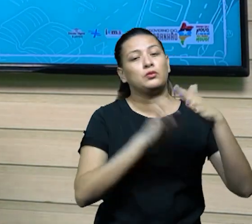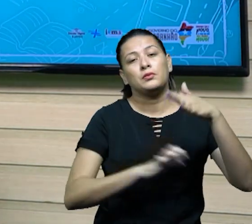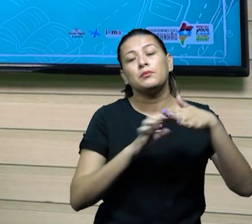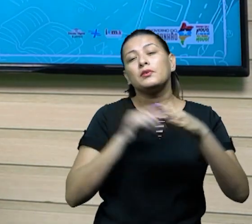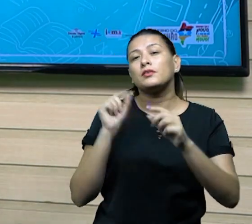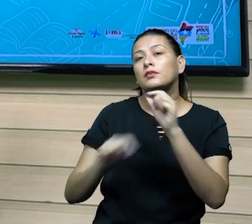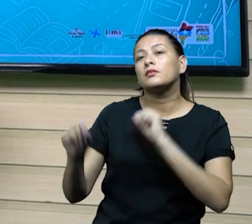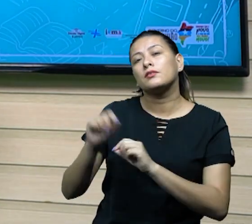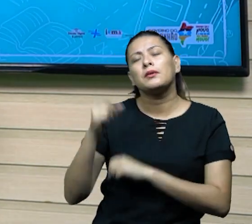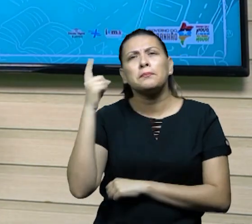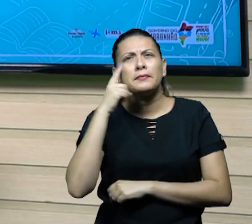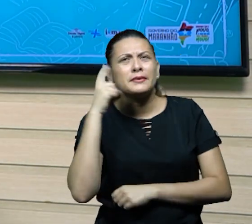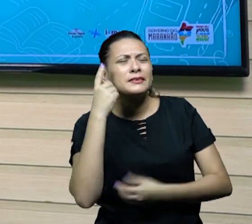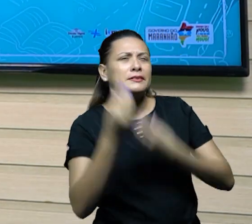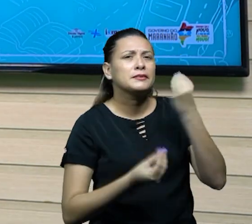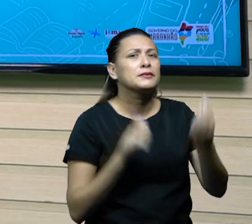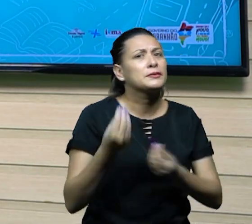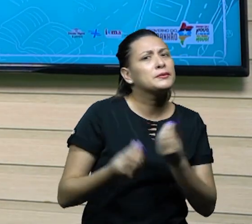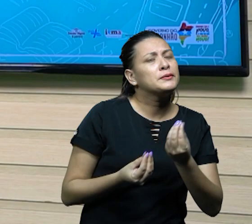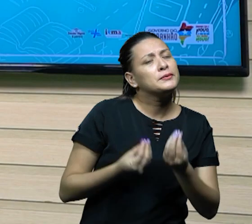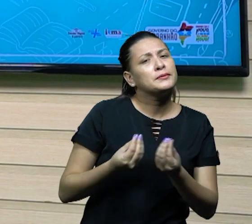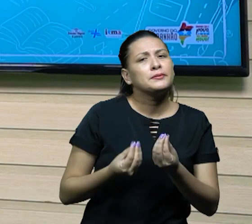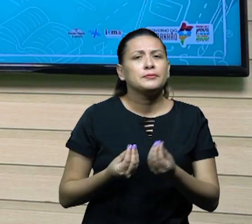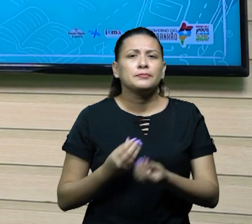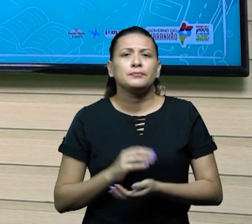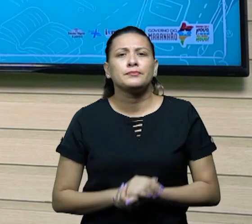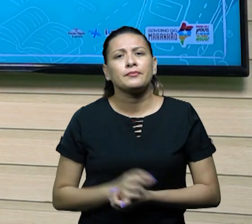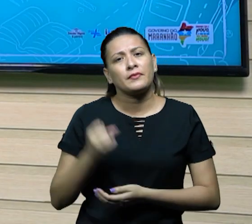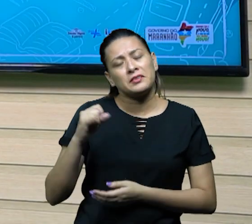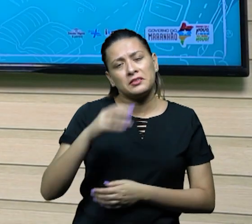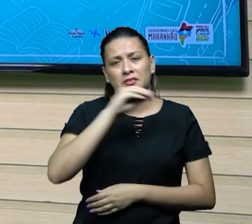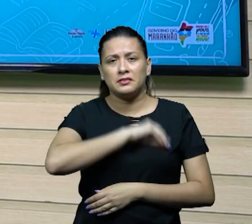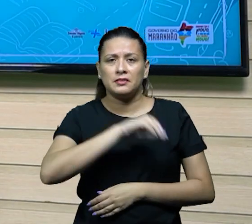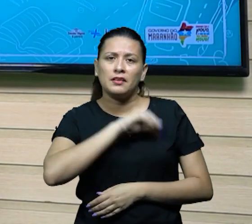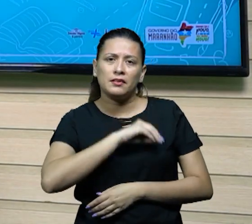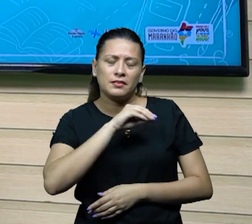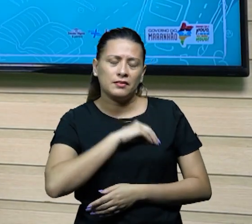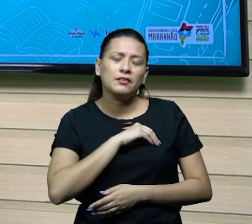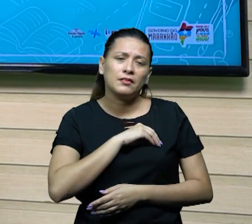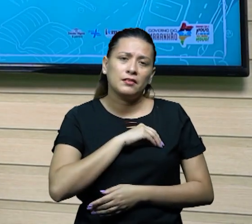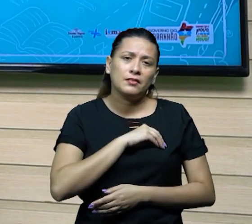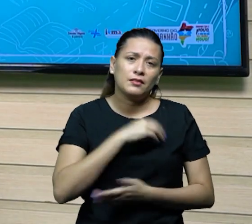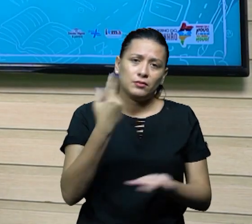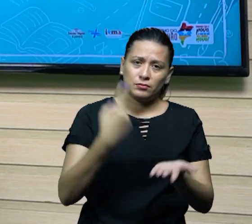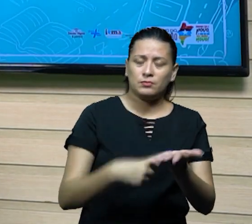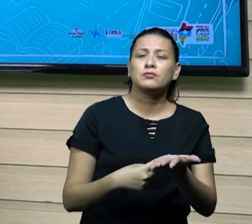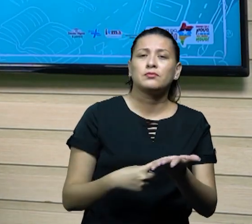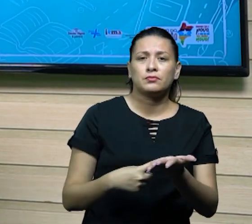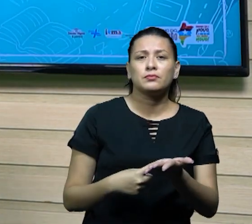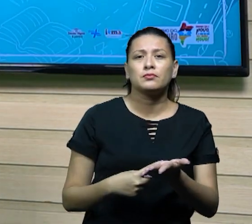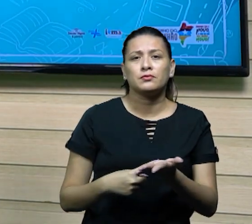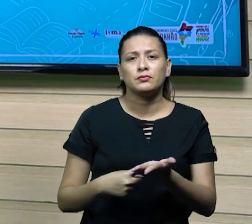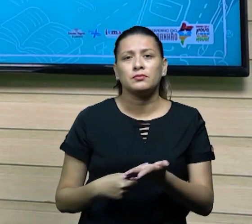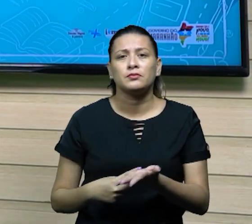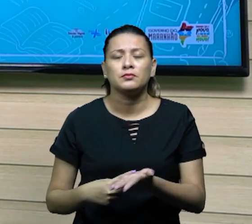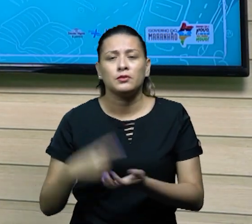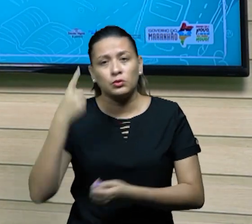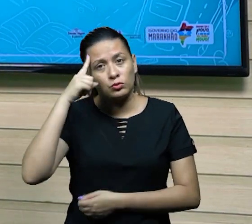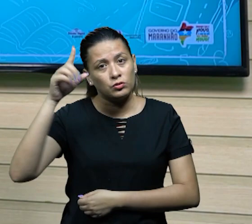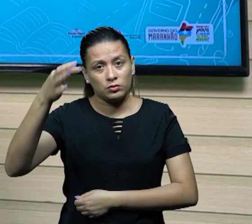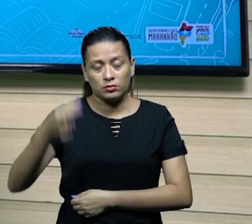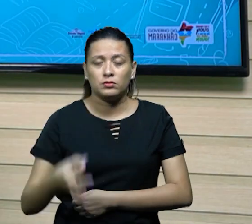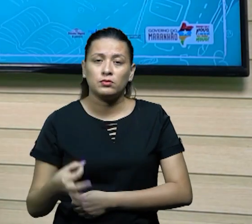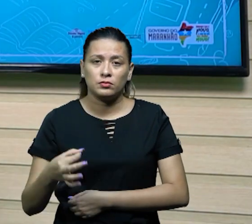leva tempo para entender a cultura organizacional. O que é a cultura de uma empresa, para a gente poder entender? É a forma de pensar, é a forma de